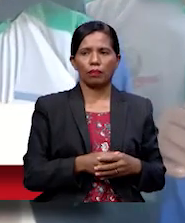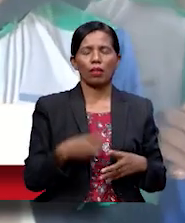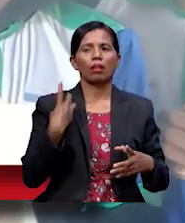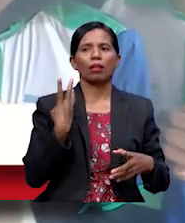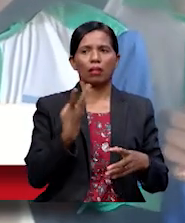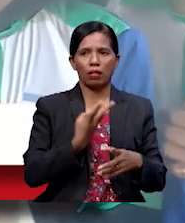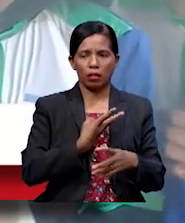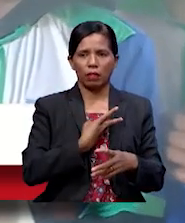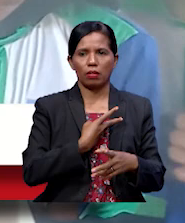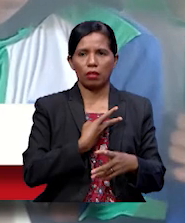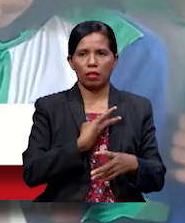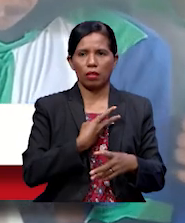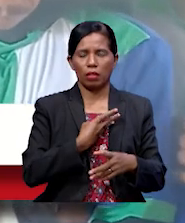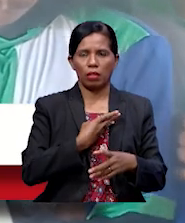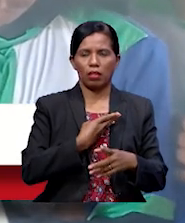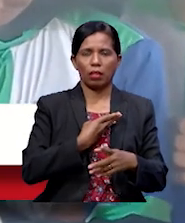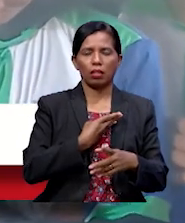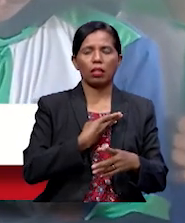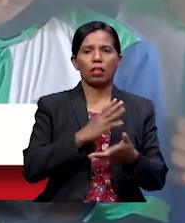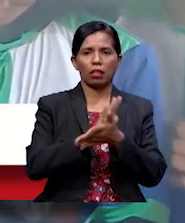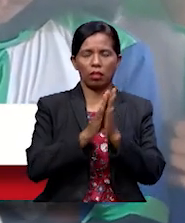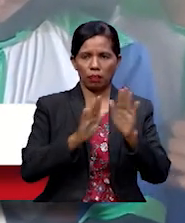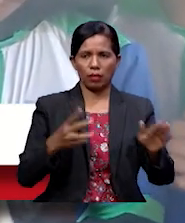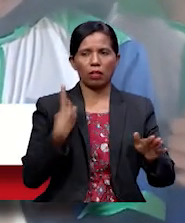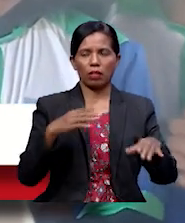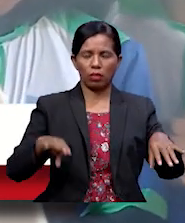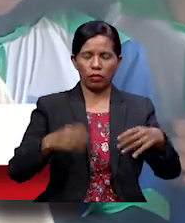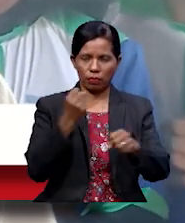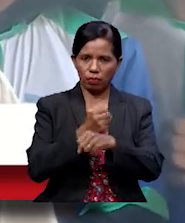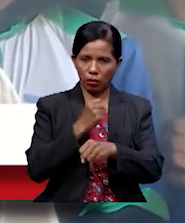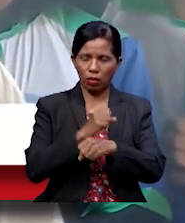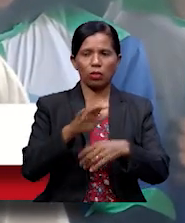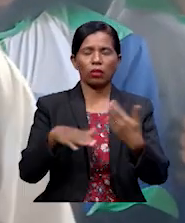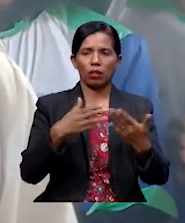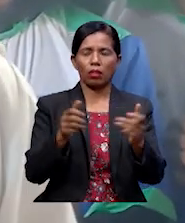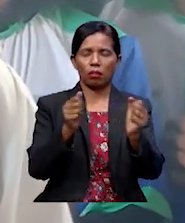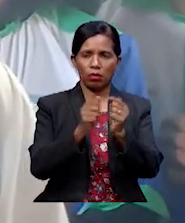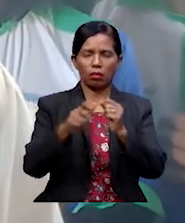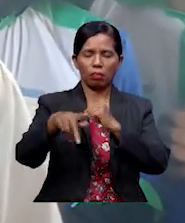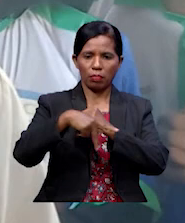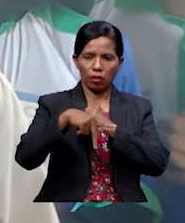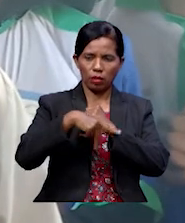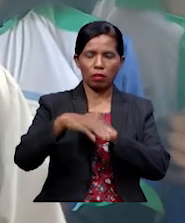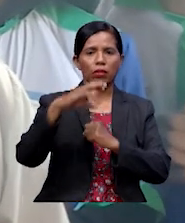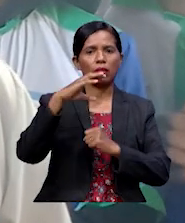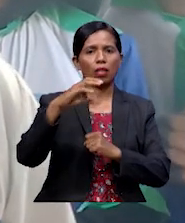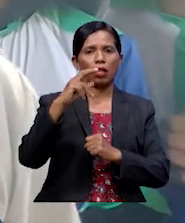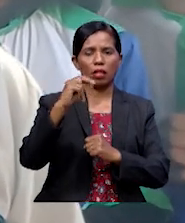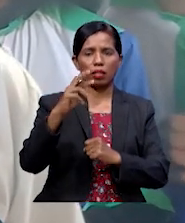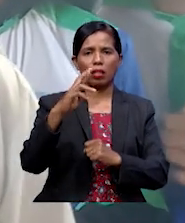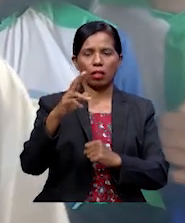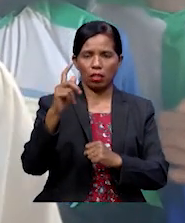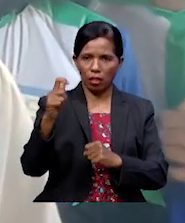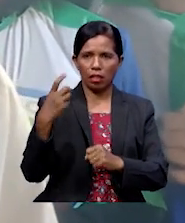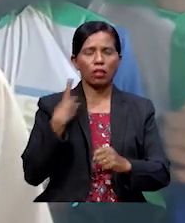itania unidadi itania esforsu tomat hamutu ko partido CNRT ito totu se hamutu